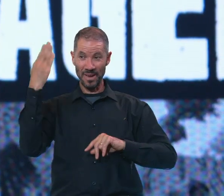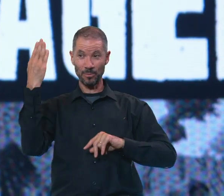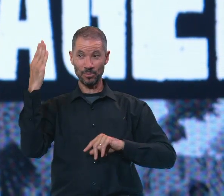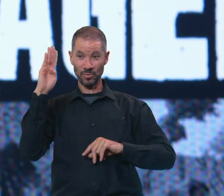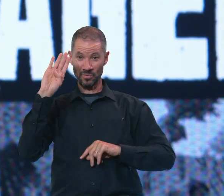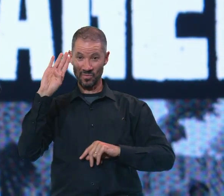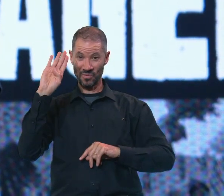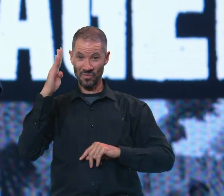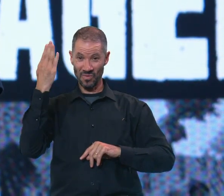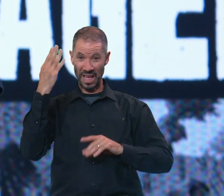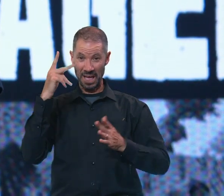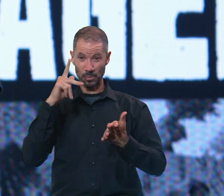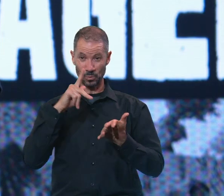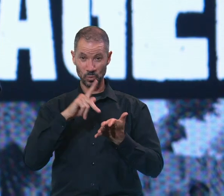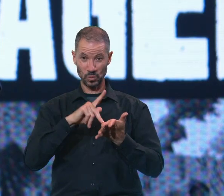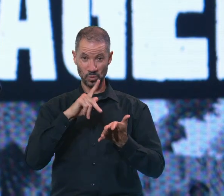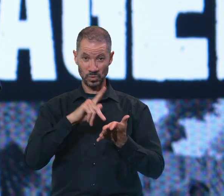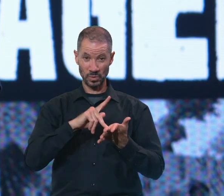É ou não é verdade, meu irmão?